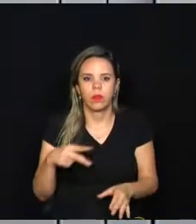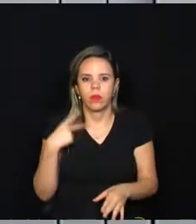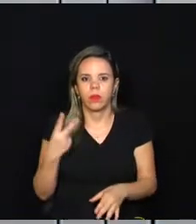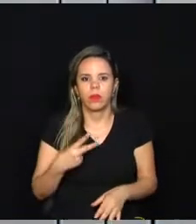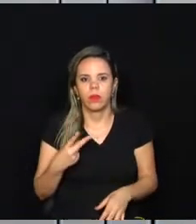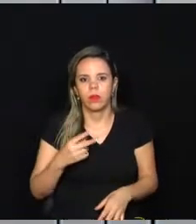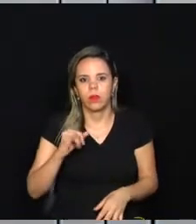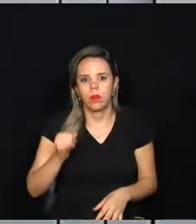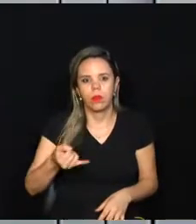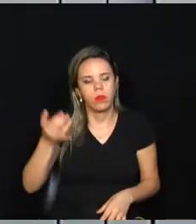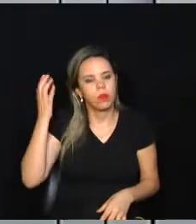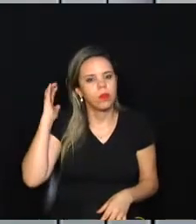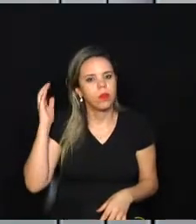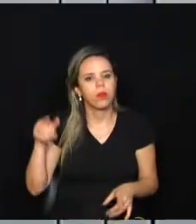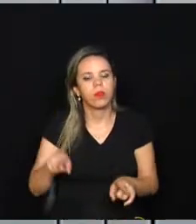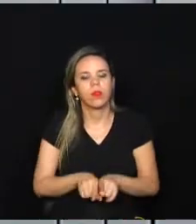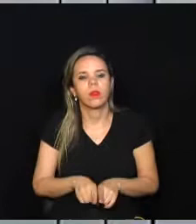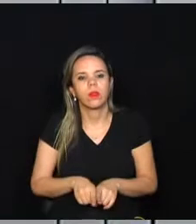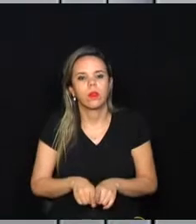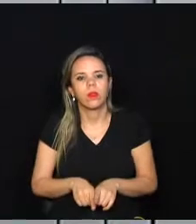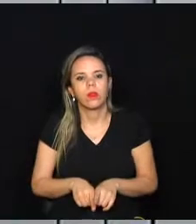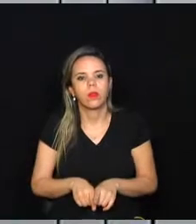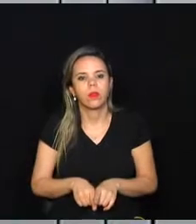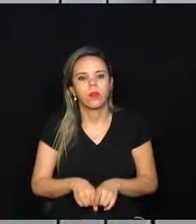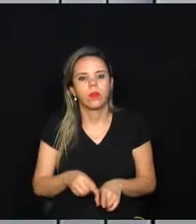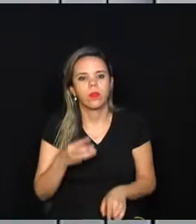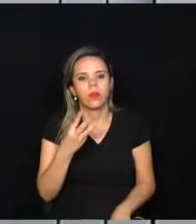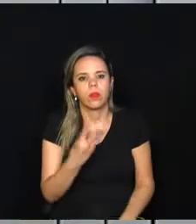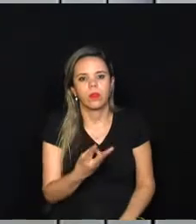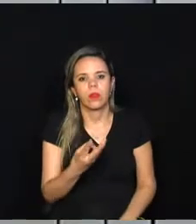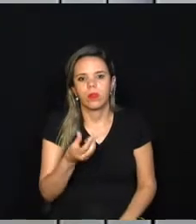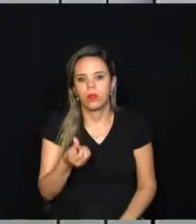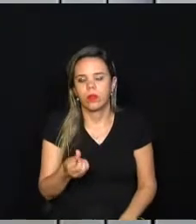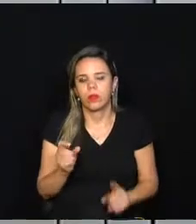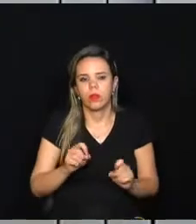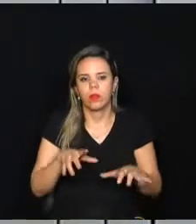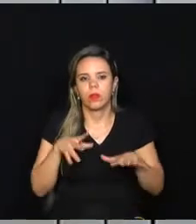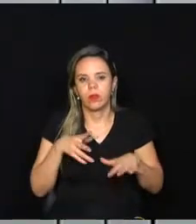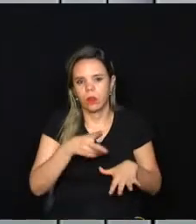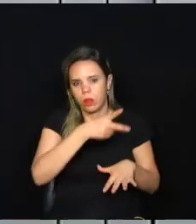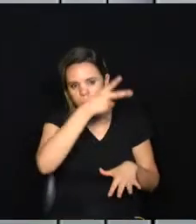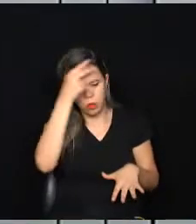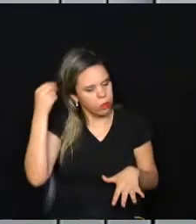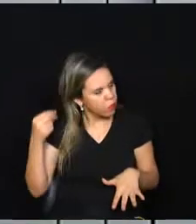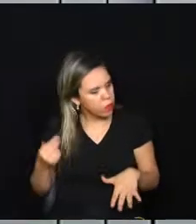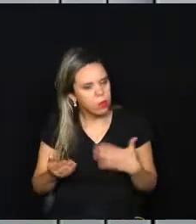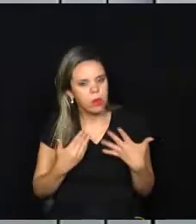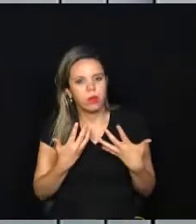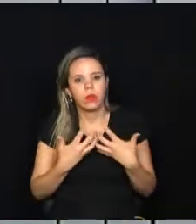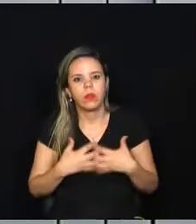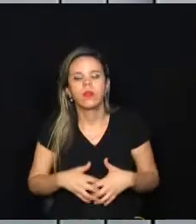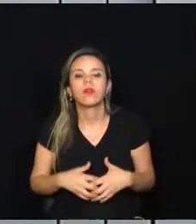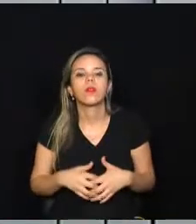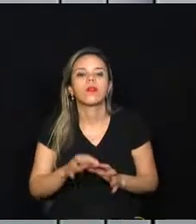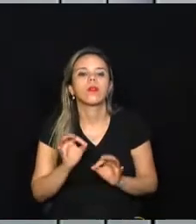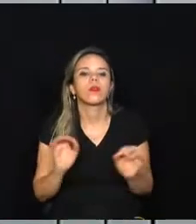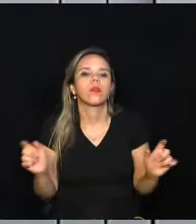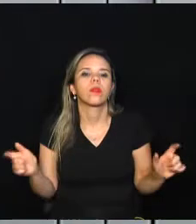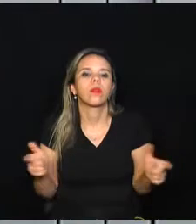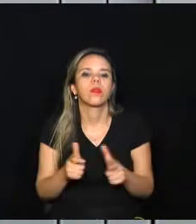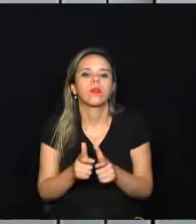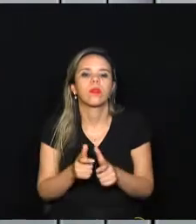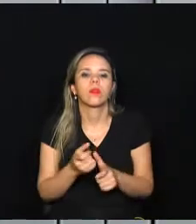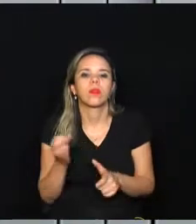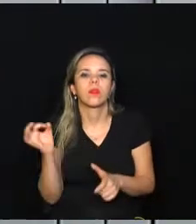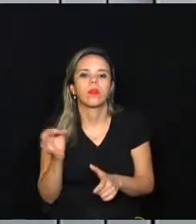vereador Juscelino da Barbarense, comandou a 36ª audiência pública e debateu a redução dos